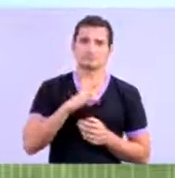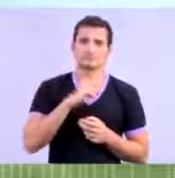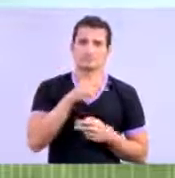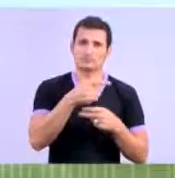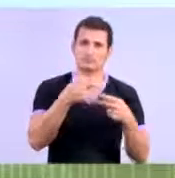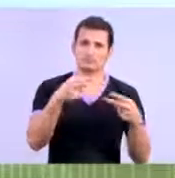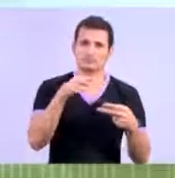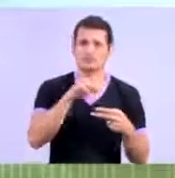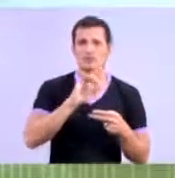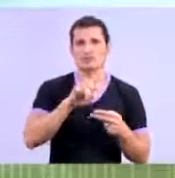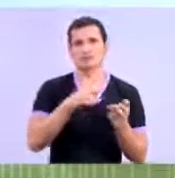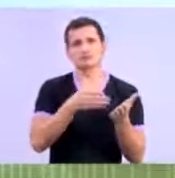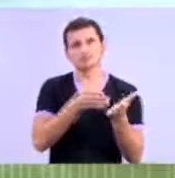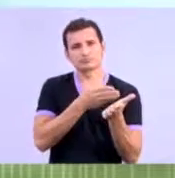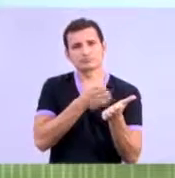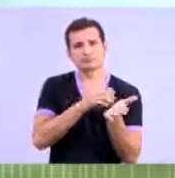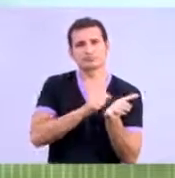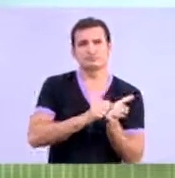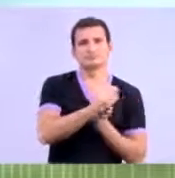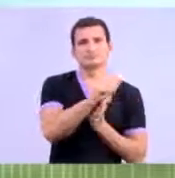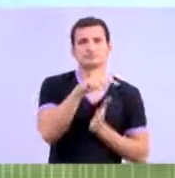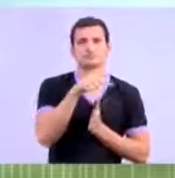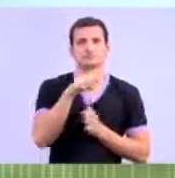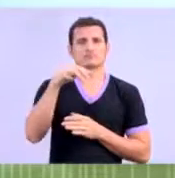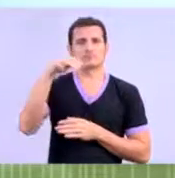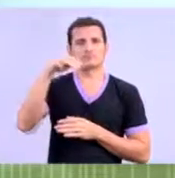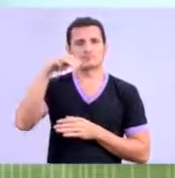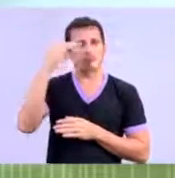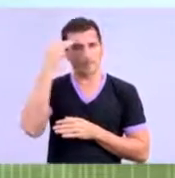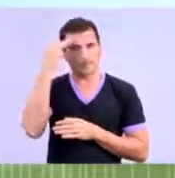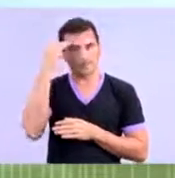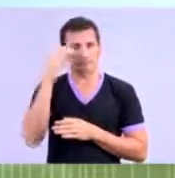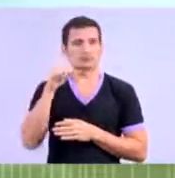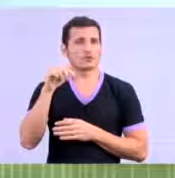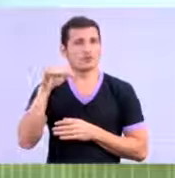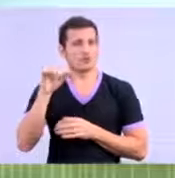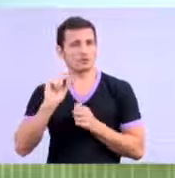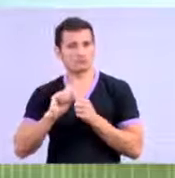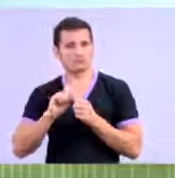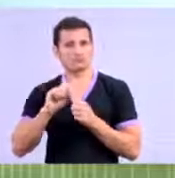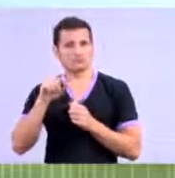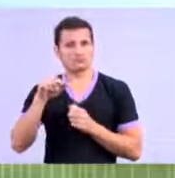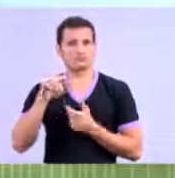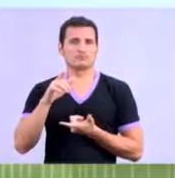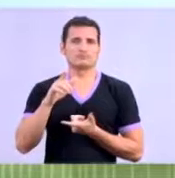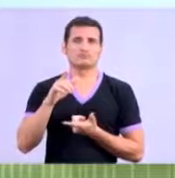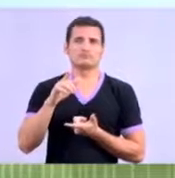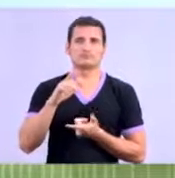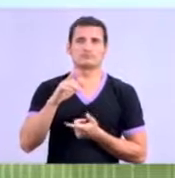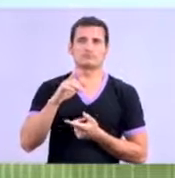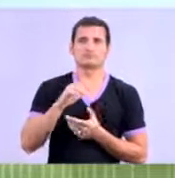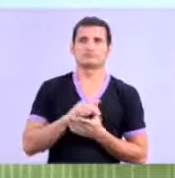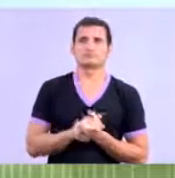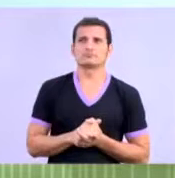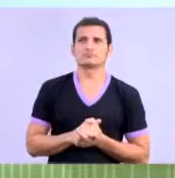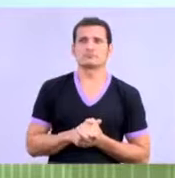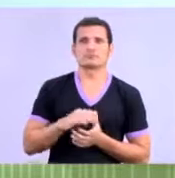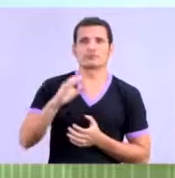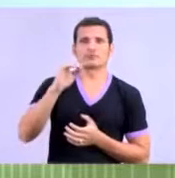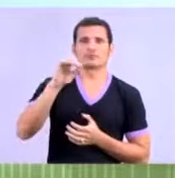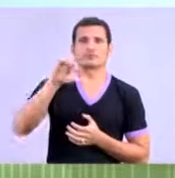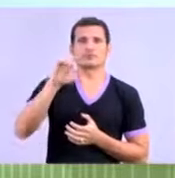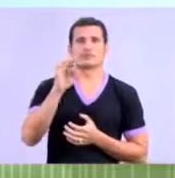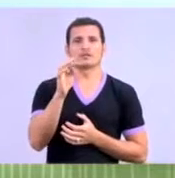são desalocados da memória, eles deixam de existir. Quem faz esse trabalho automaticamente é um carinha chamado coletor de